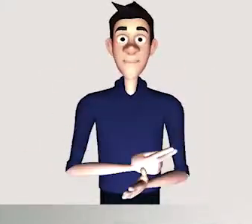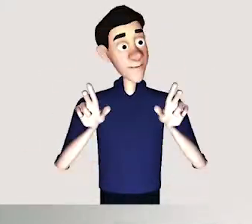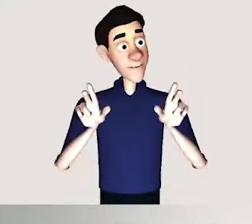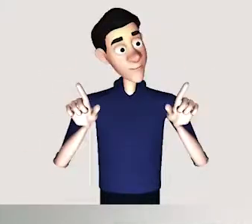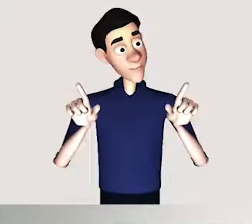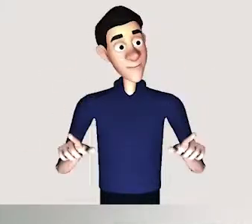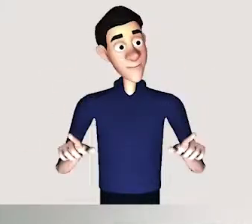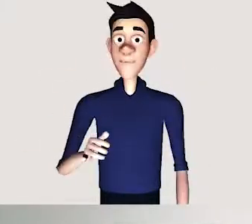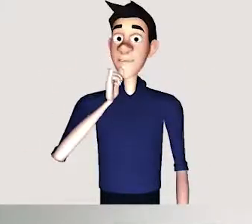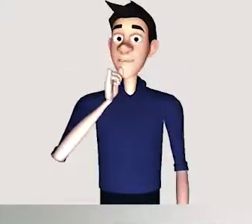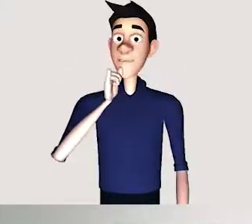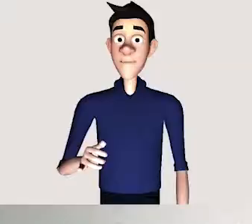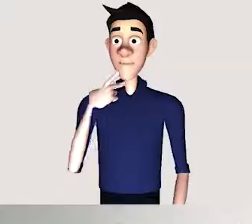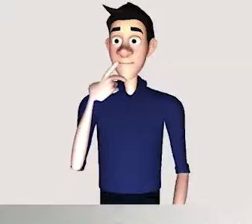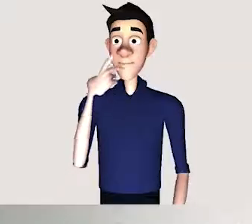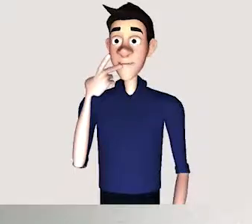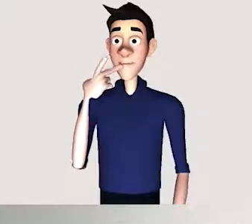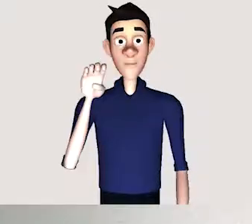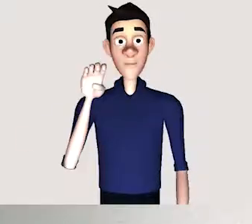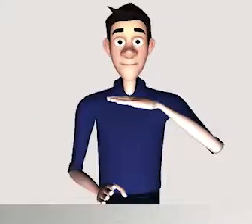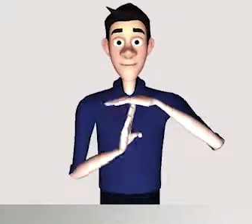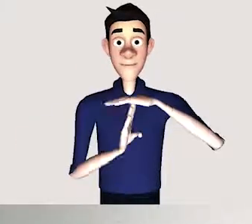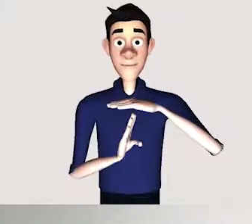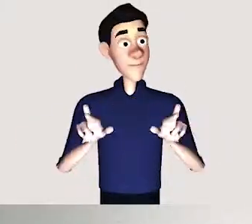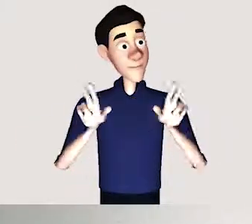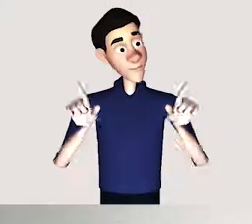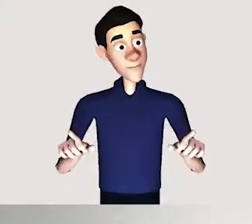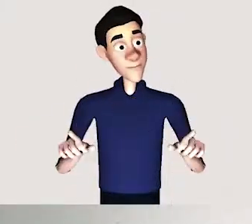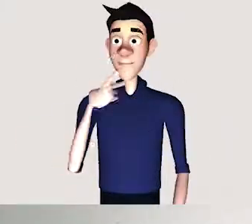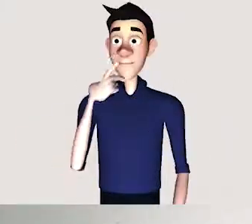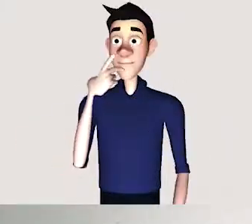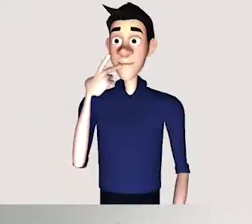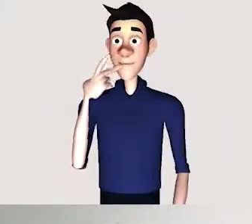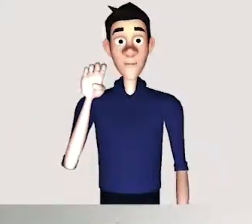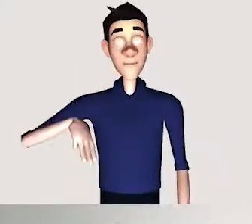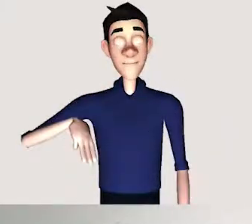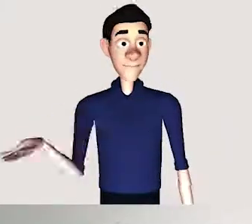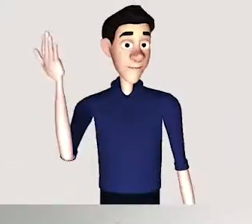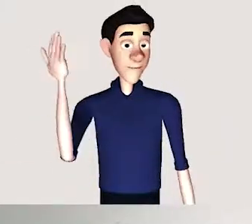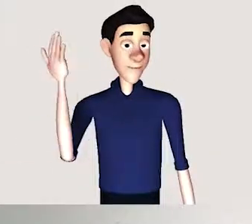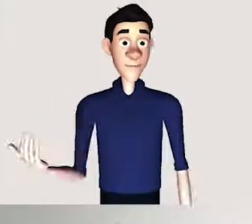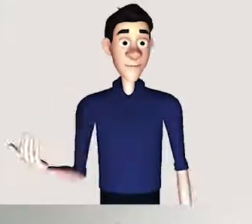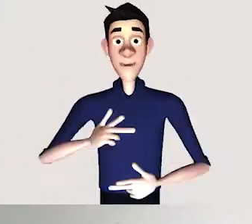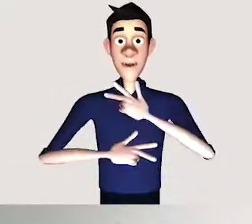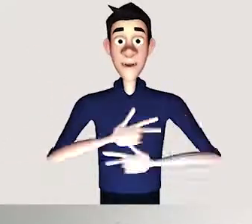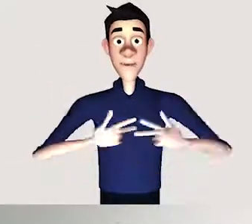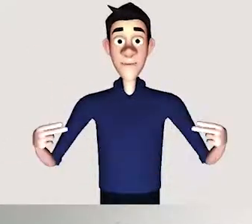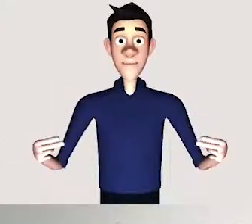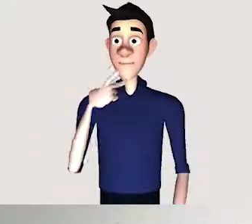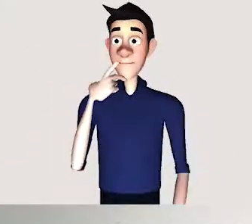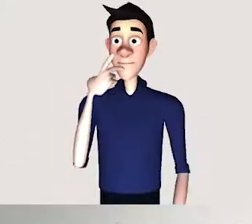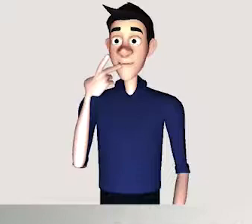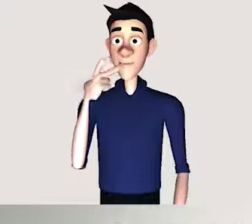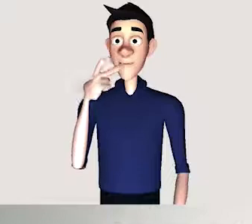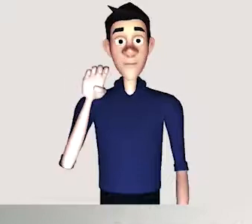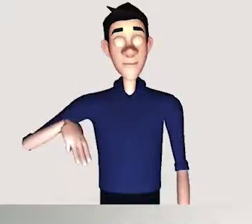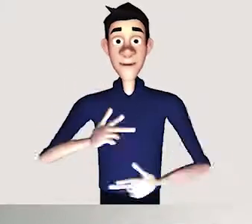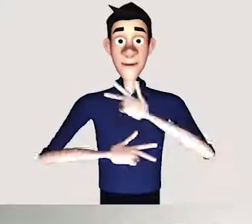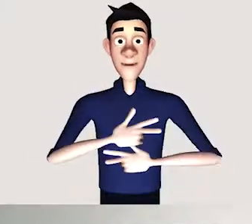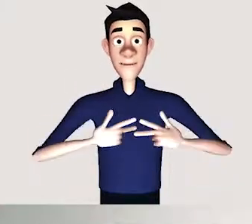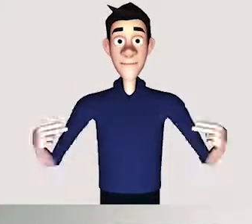em movimento pessoas com culturas diferentes, percepções de vida diferentes, são capazes de